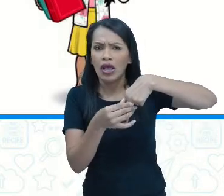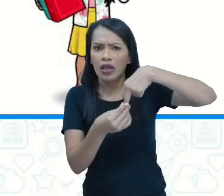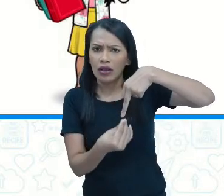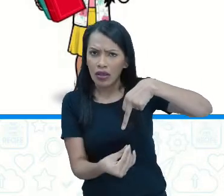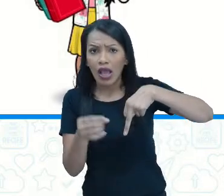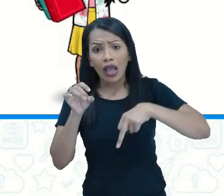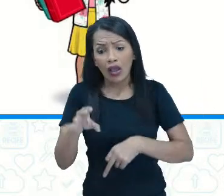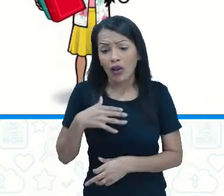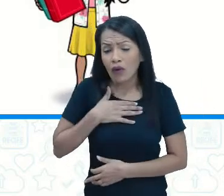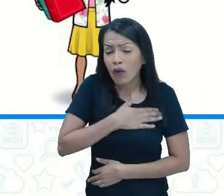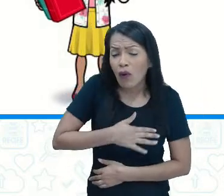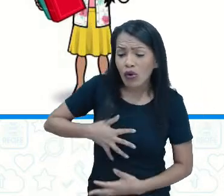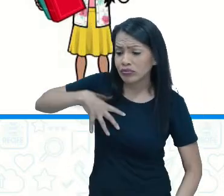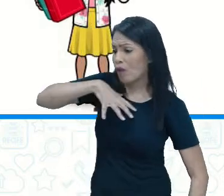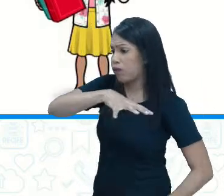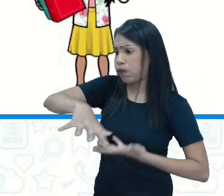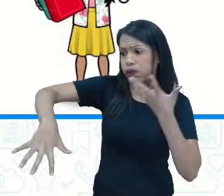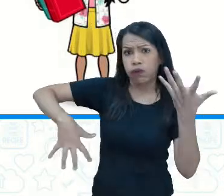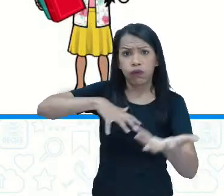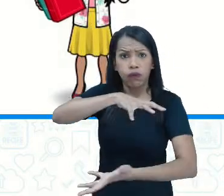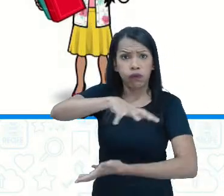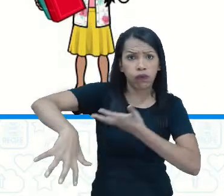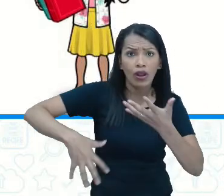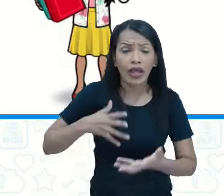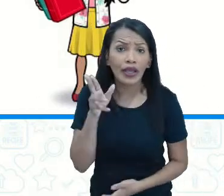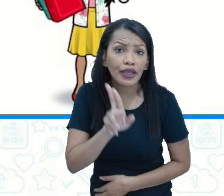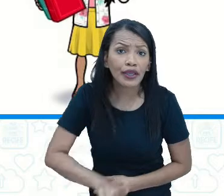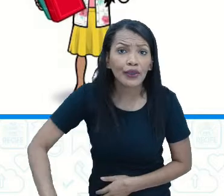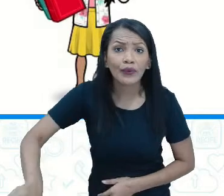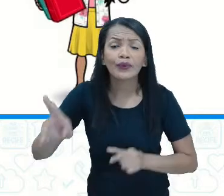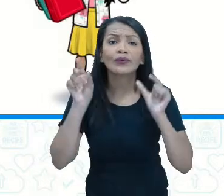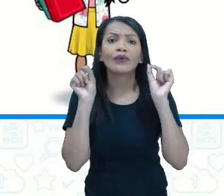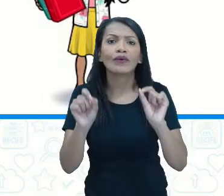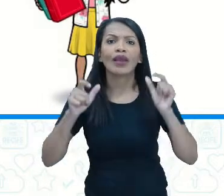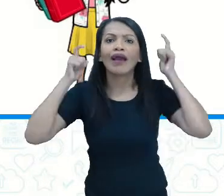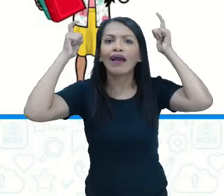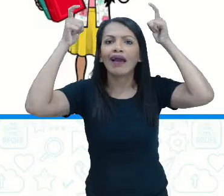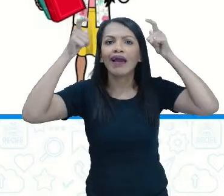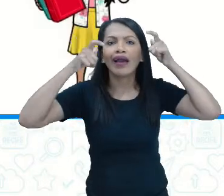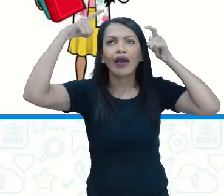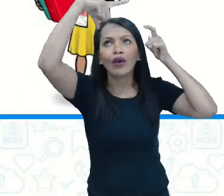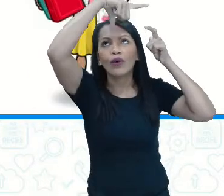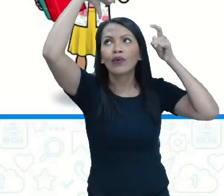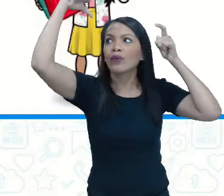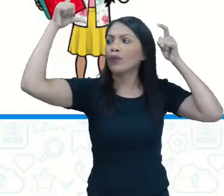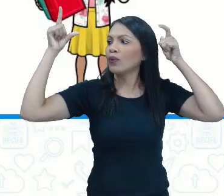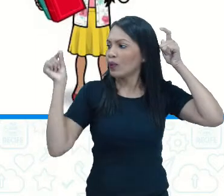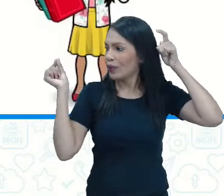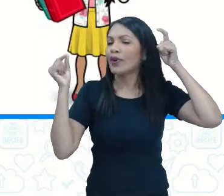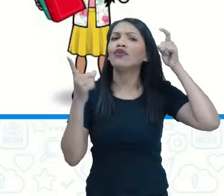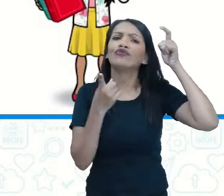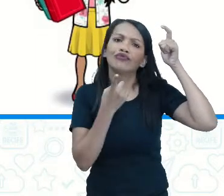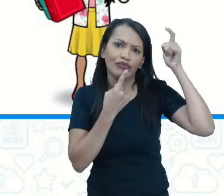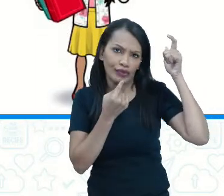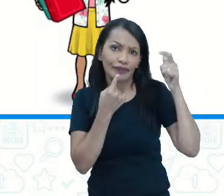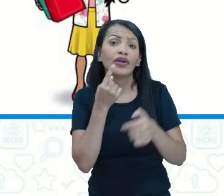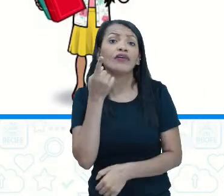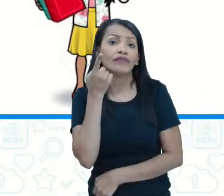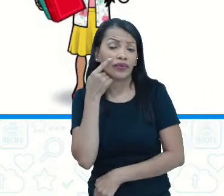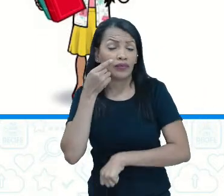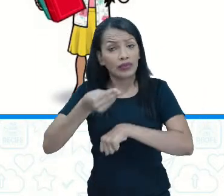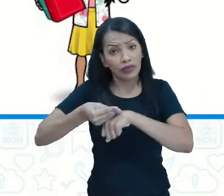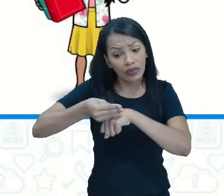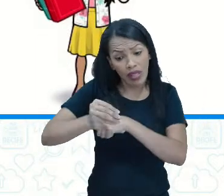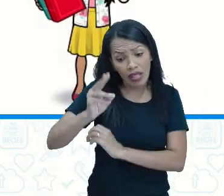fazer bagunça e usa um capuz vermelho. Verificamos a sugestão de leitura na árvore